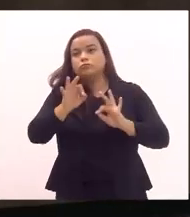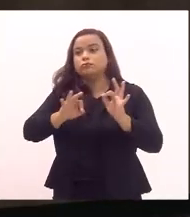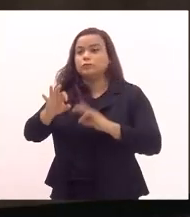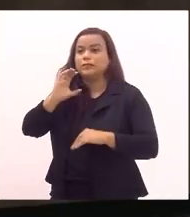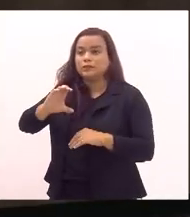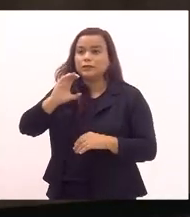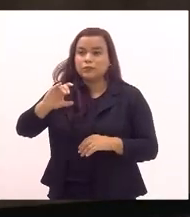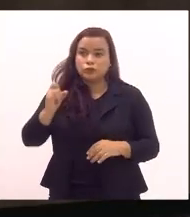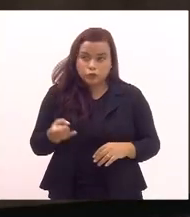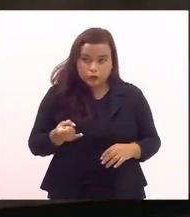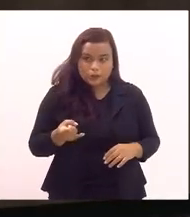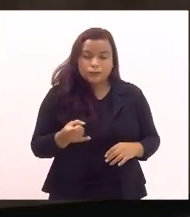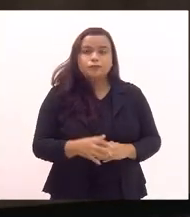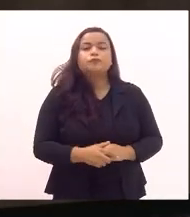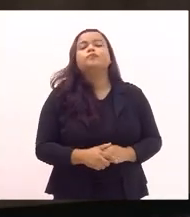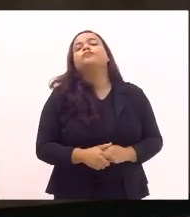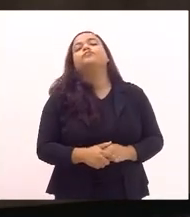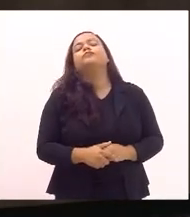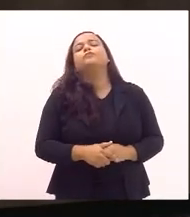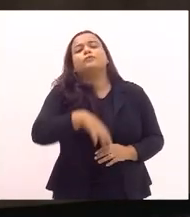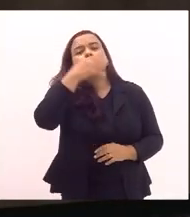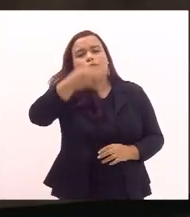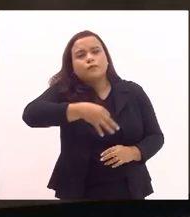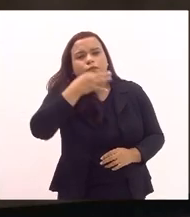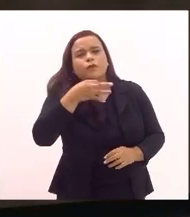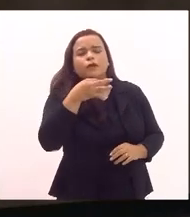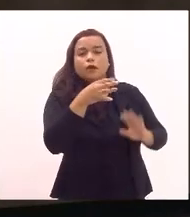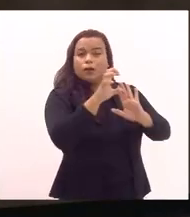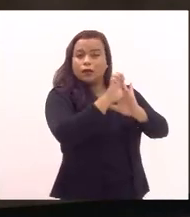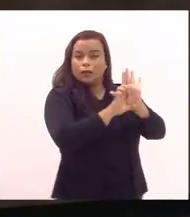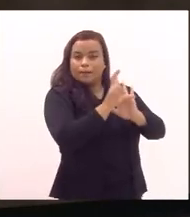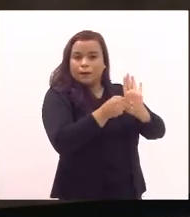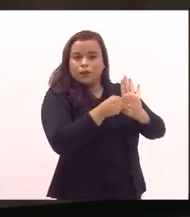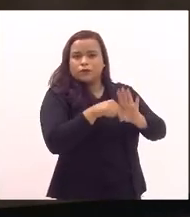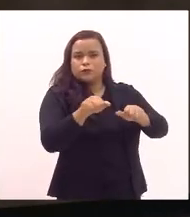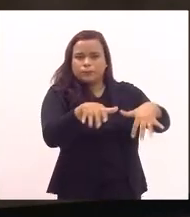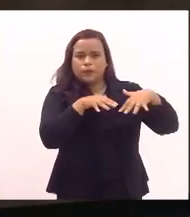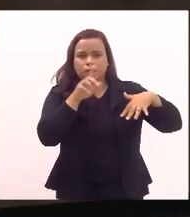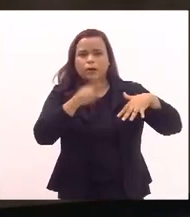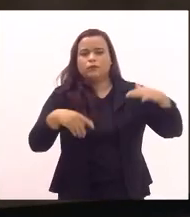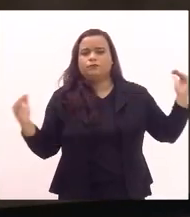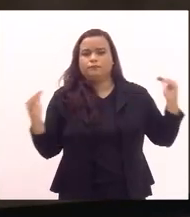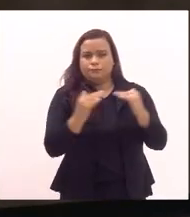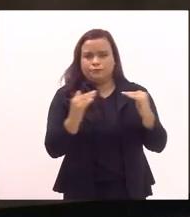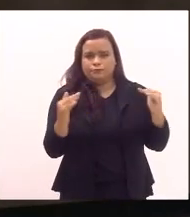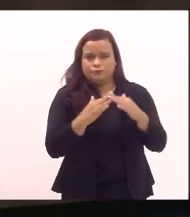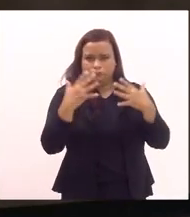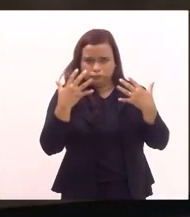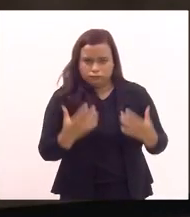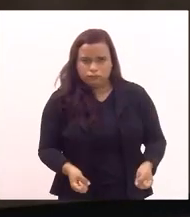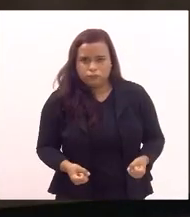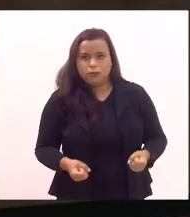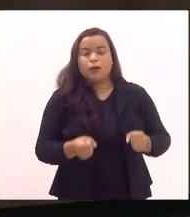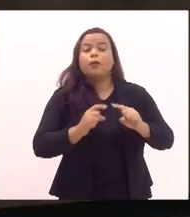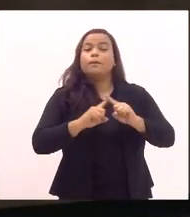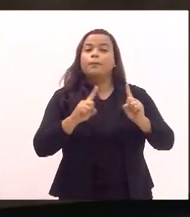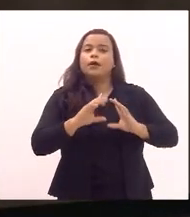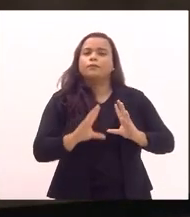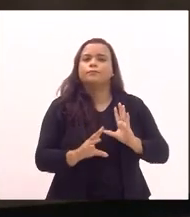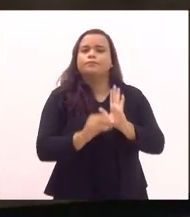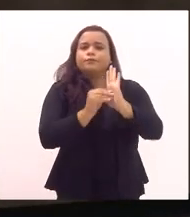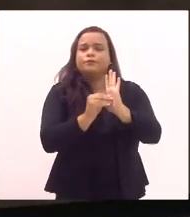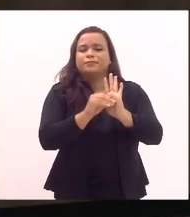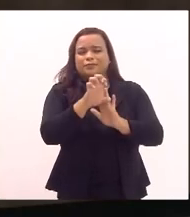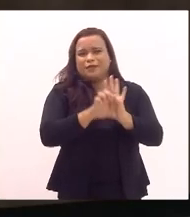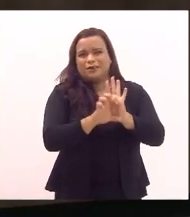ccj a aparecer as emendas de plenário é favorável com subemenda